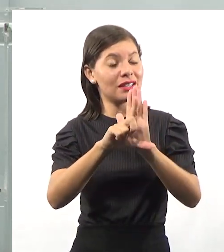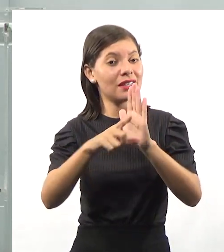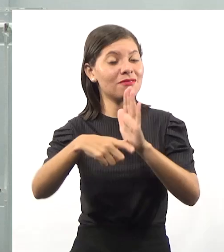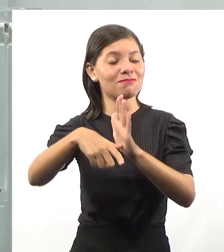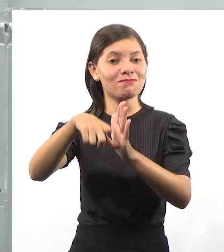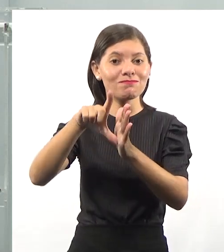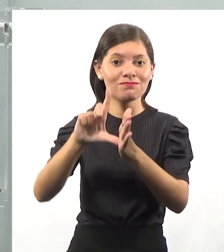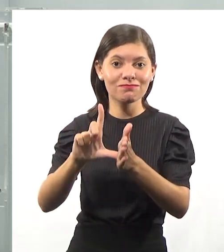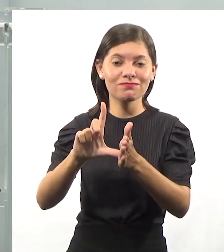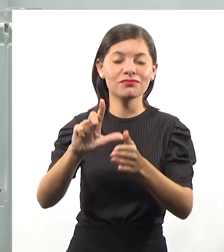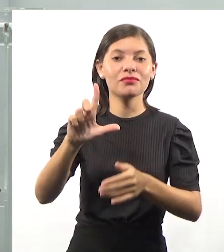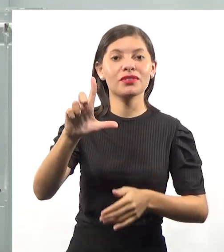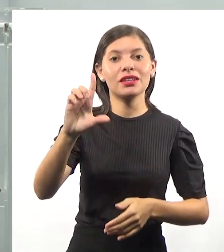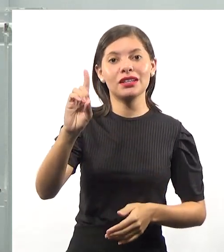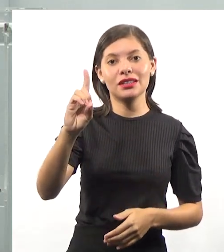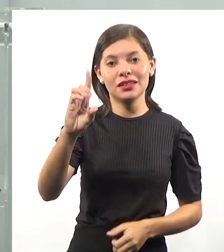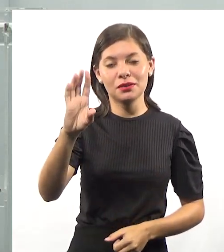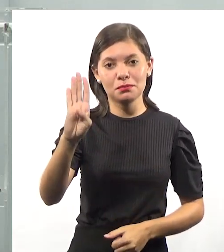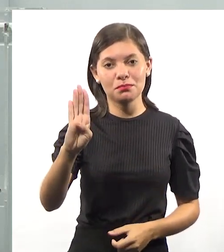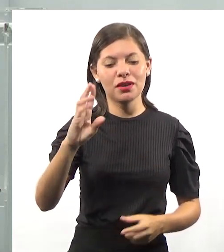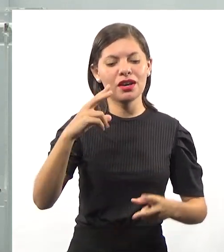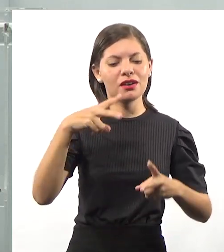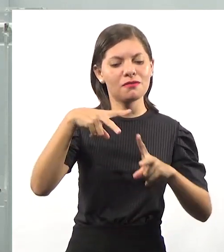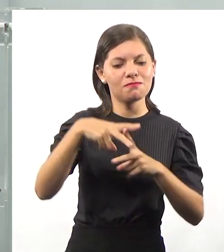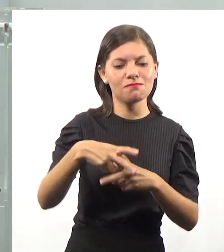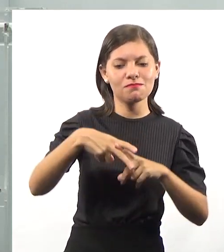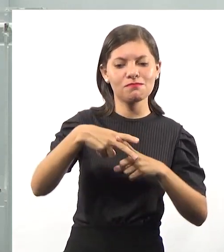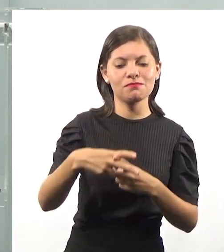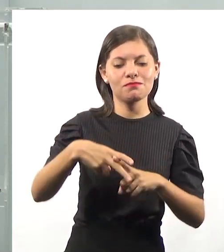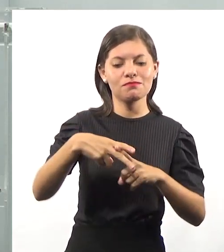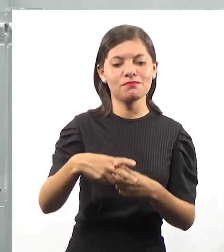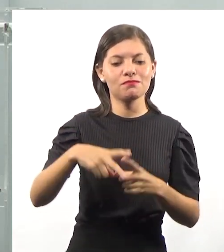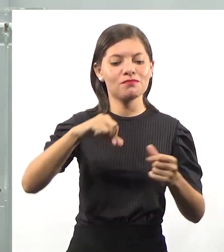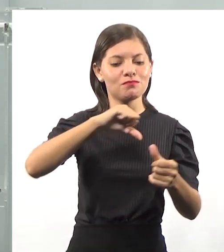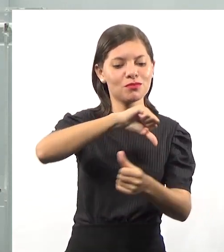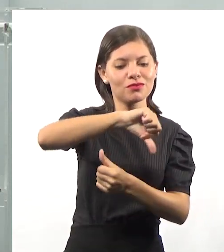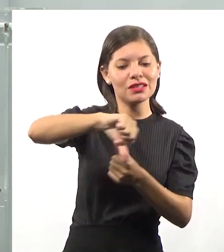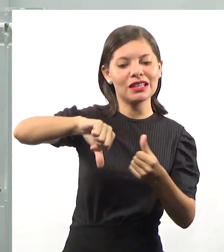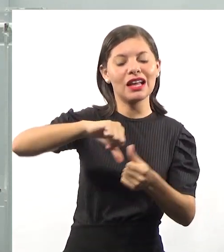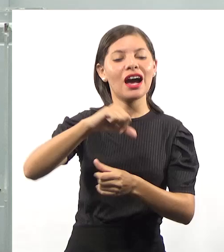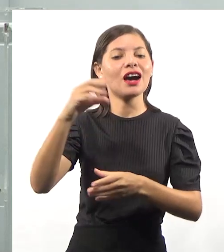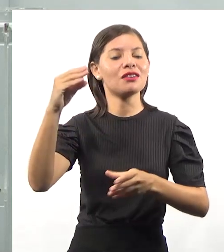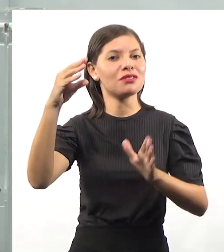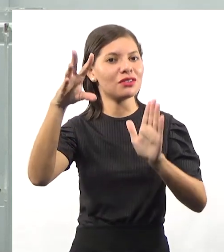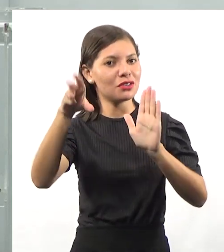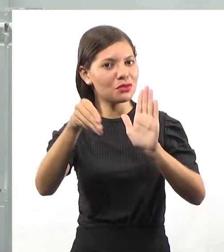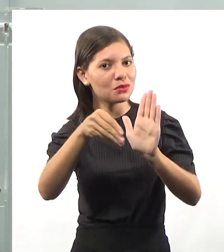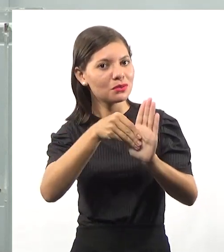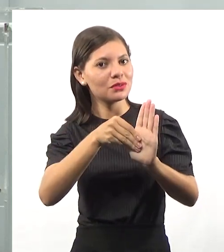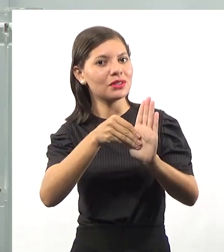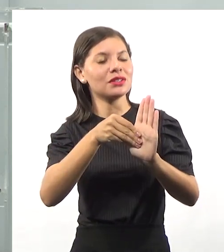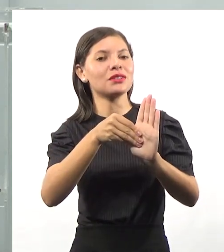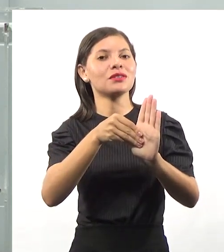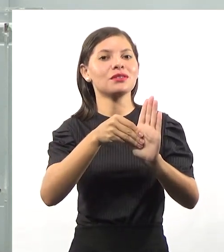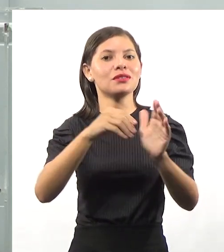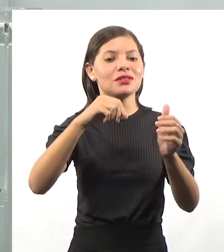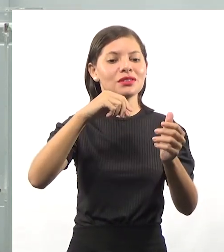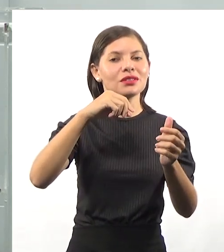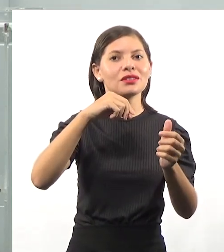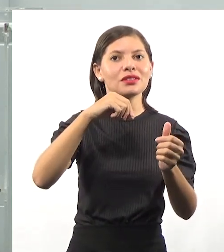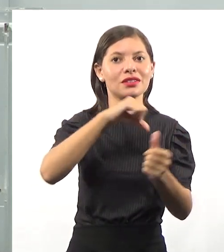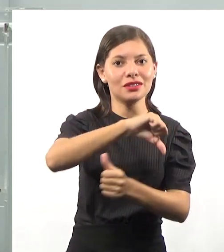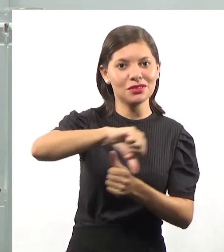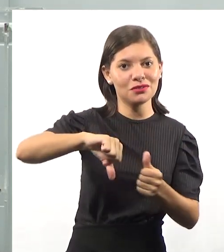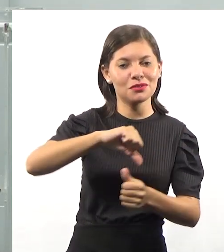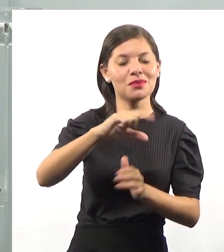à LDB que reajustaram, remodelaram, incluíram e transformaram a própria legislação.